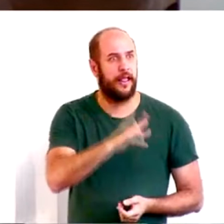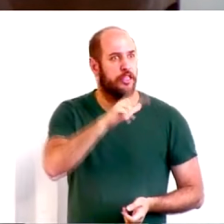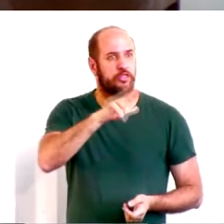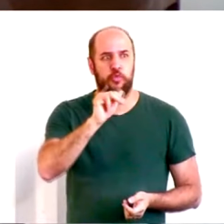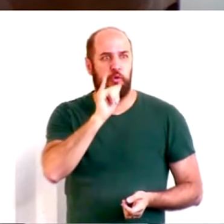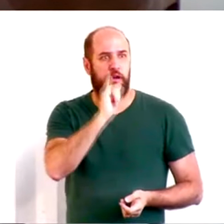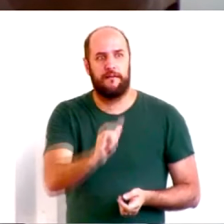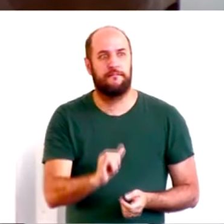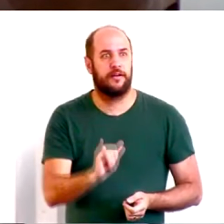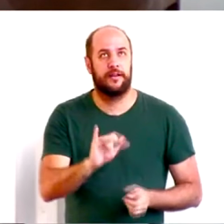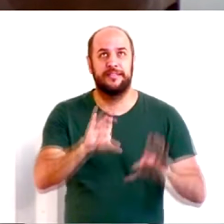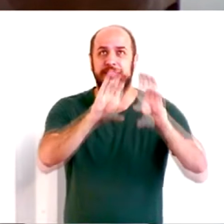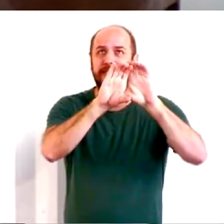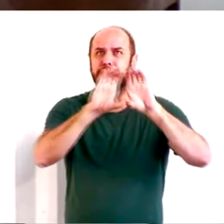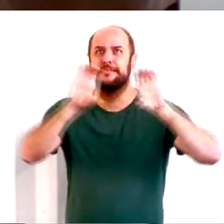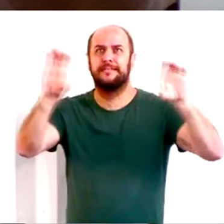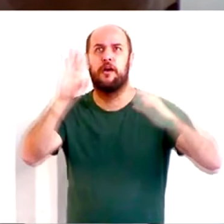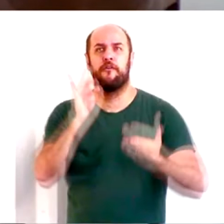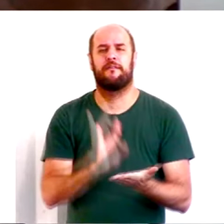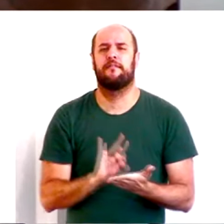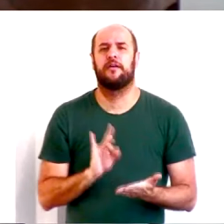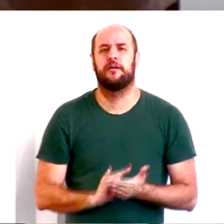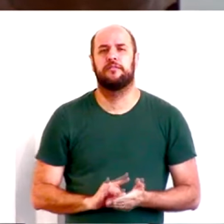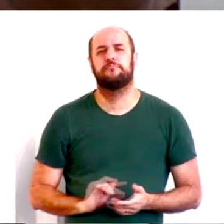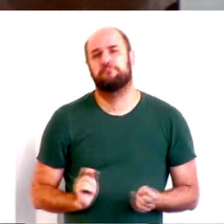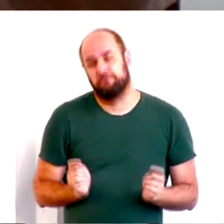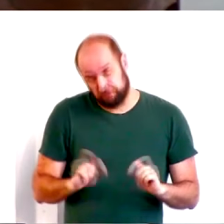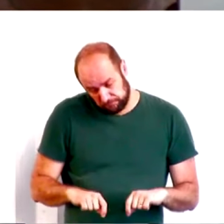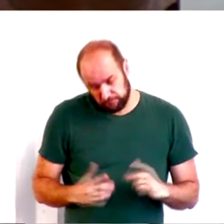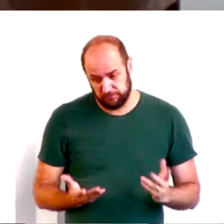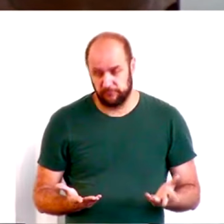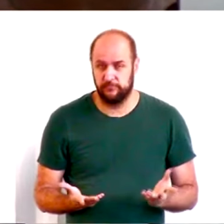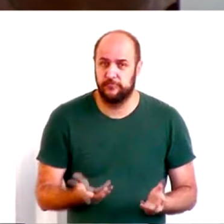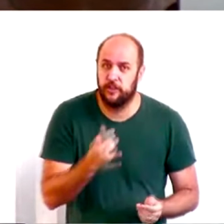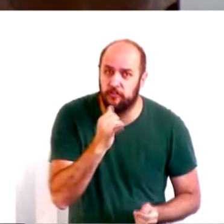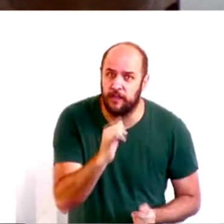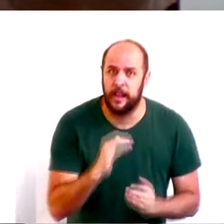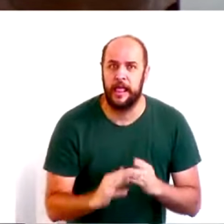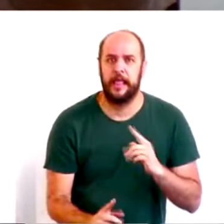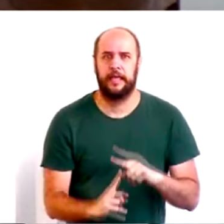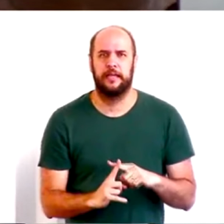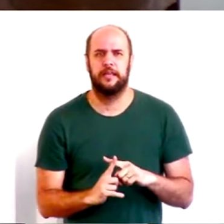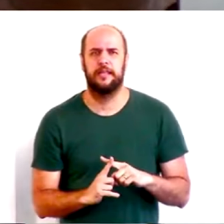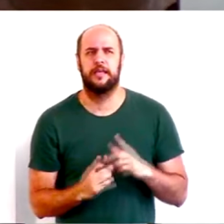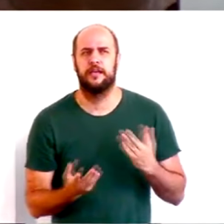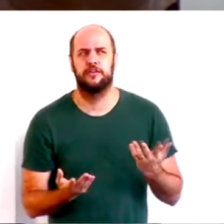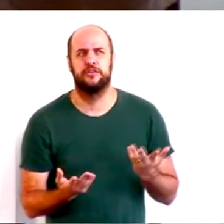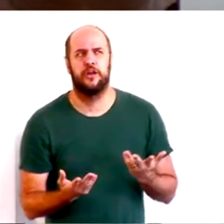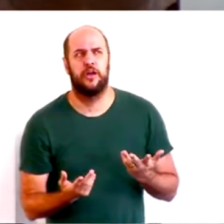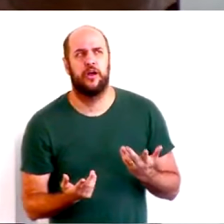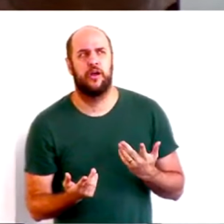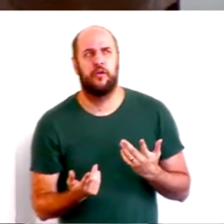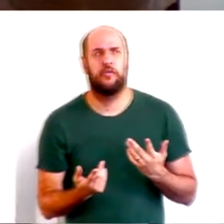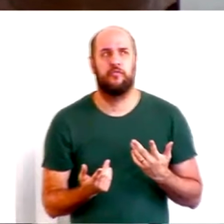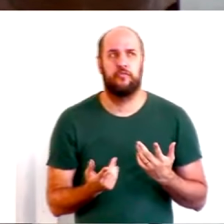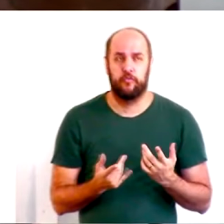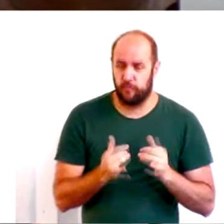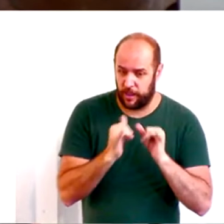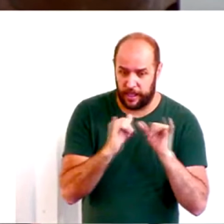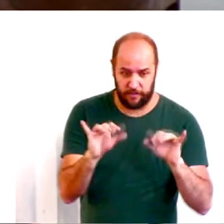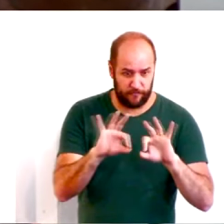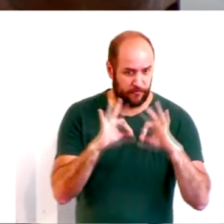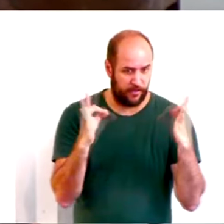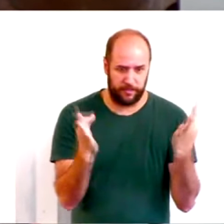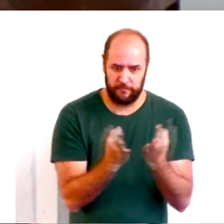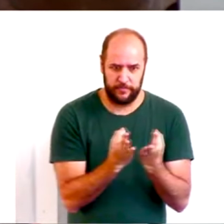que nunca falem do céu como uma realidade Pode ser que existam igrejas que não defendam a família como